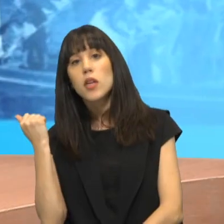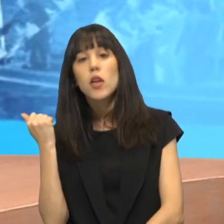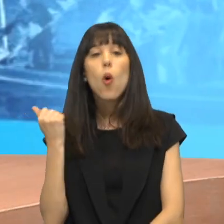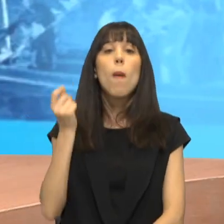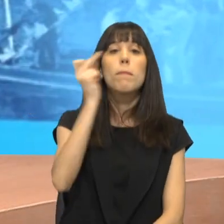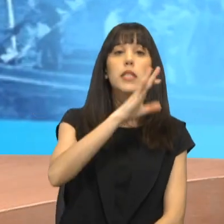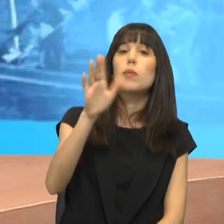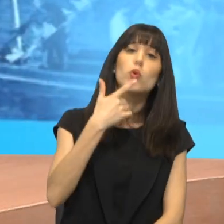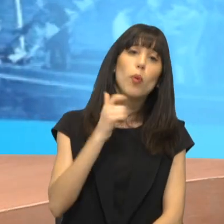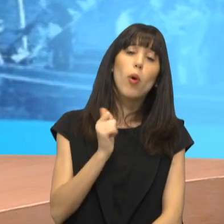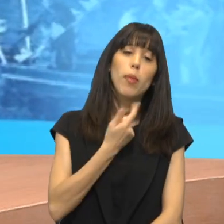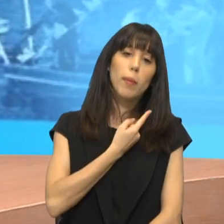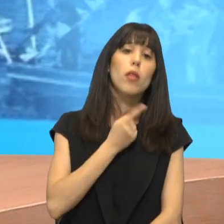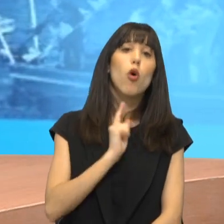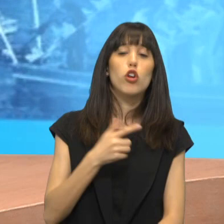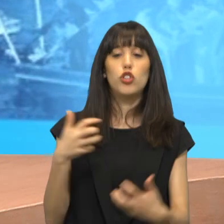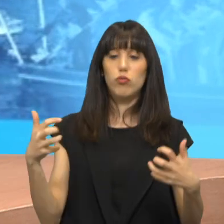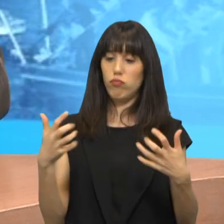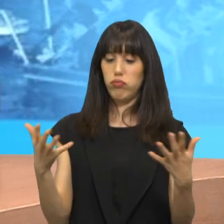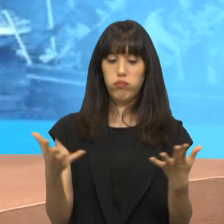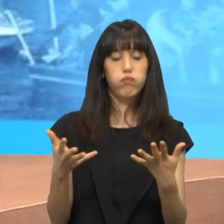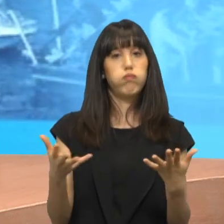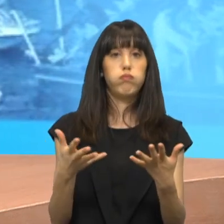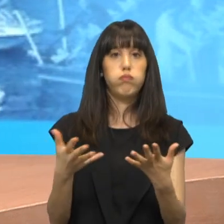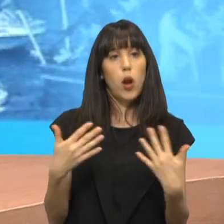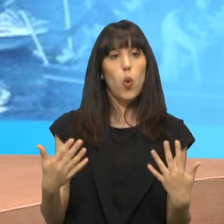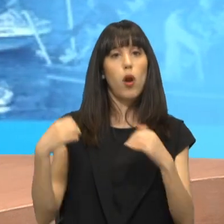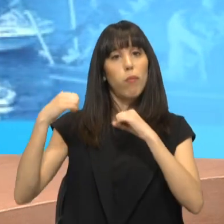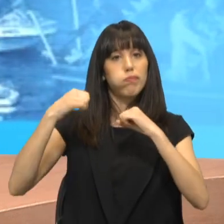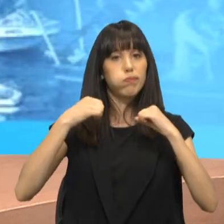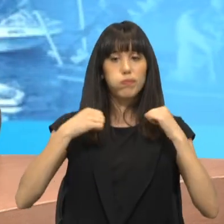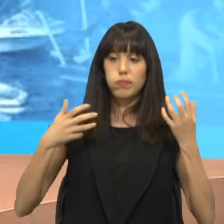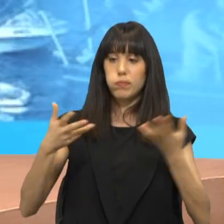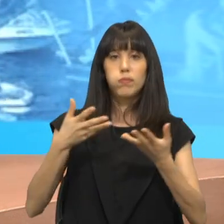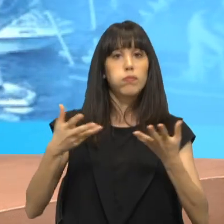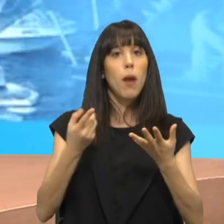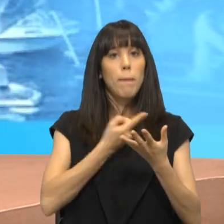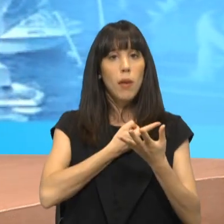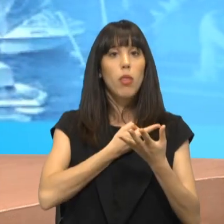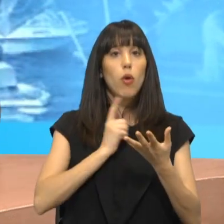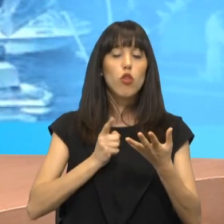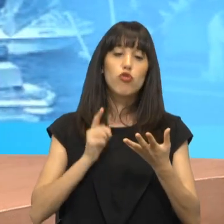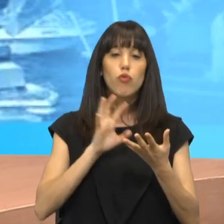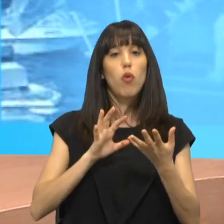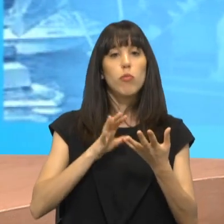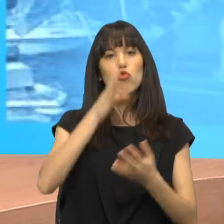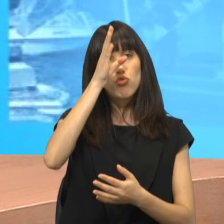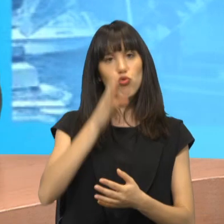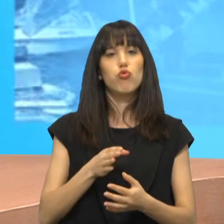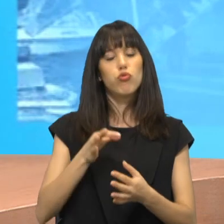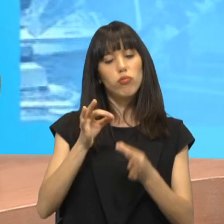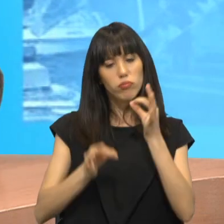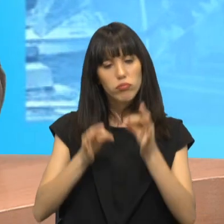eternizar, há que encontrar, ao abrigo da nova entendimento, um processo adequado e justo